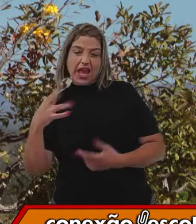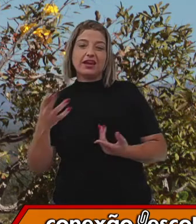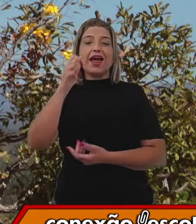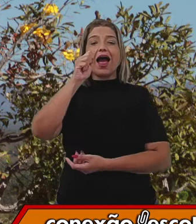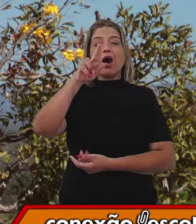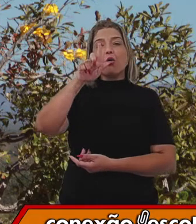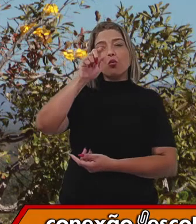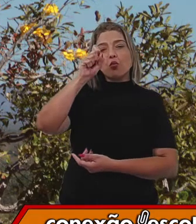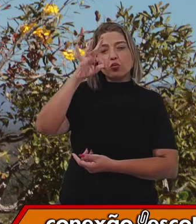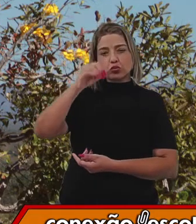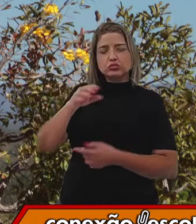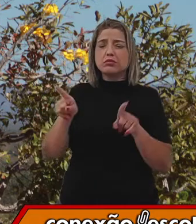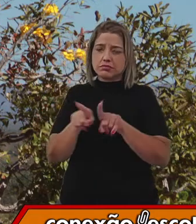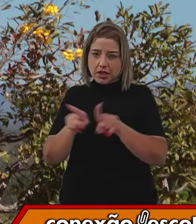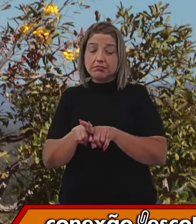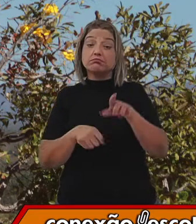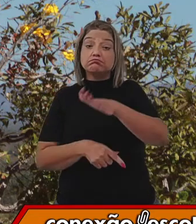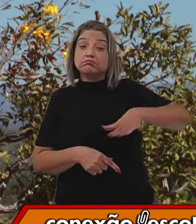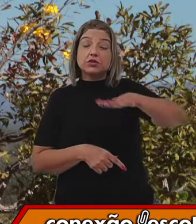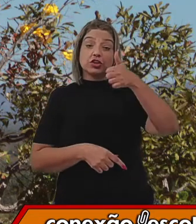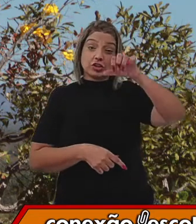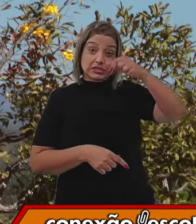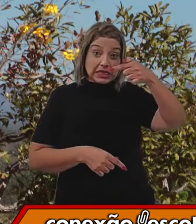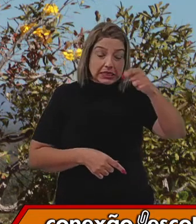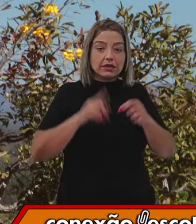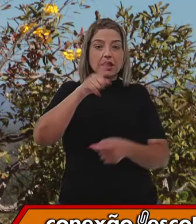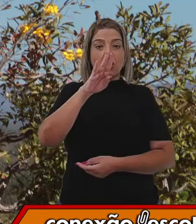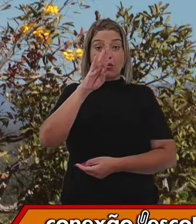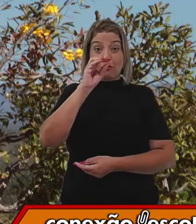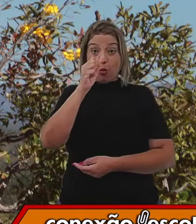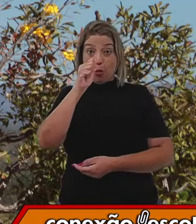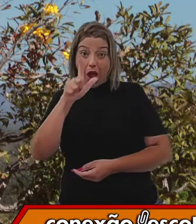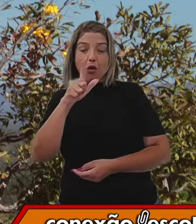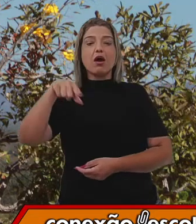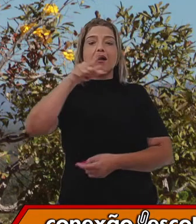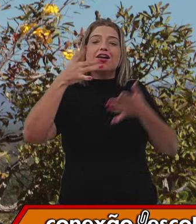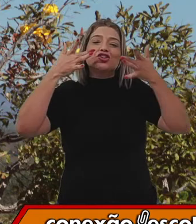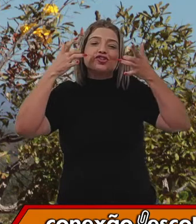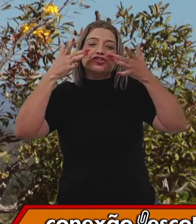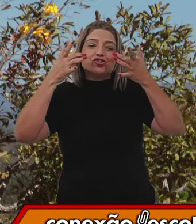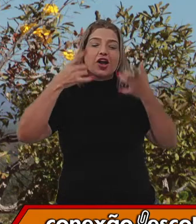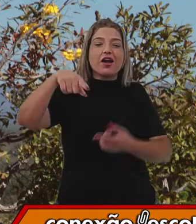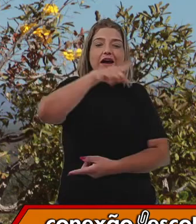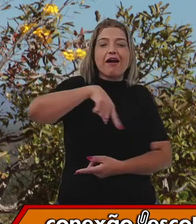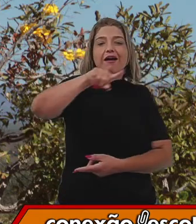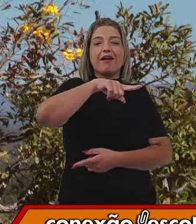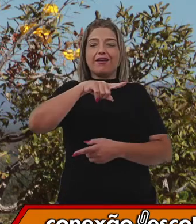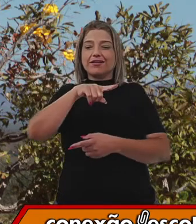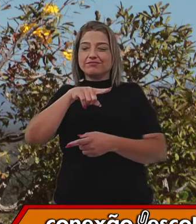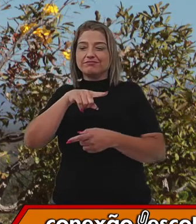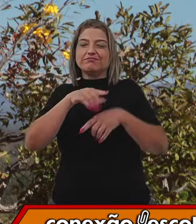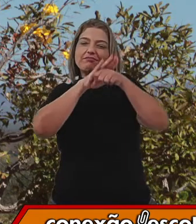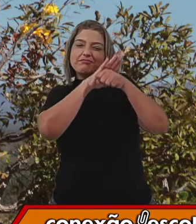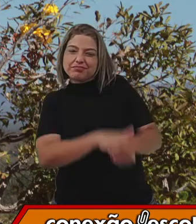de 70, Boal criou a técnica teatral conhecida como teatro do oprimido, baseado nos ensinamentos